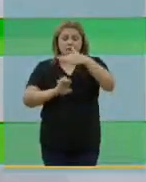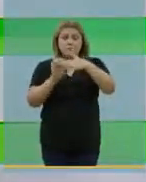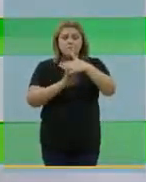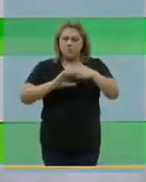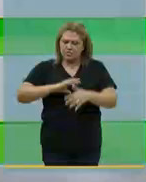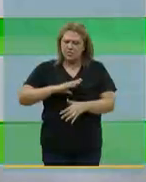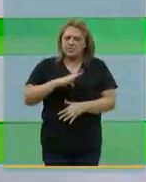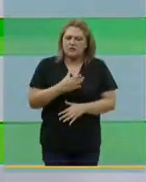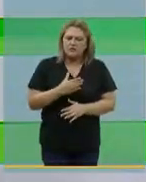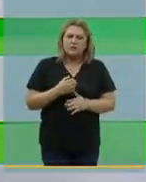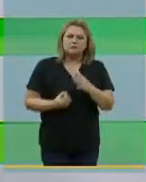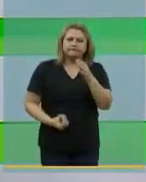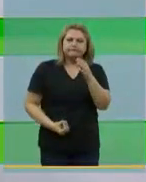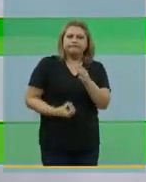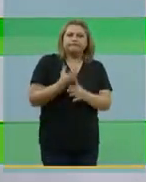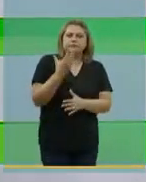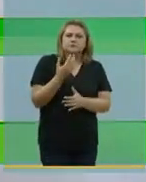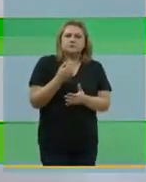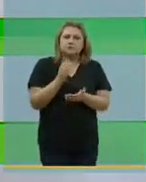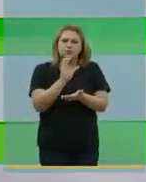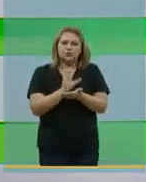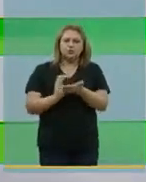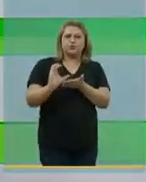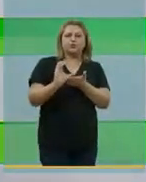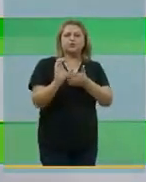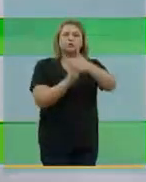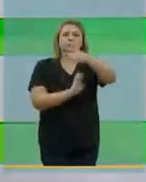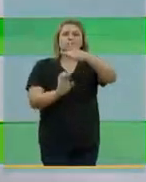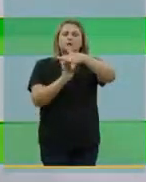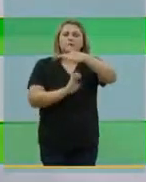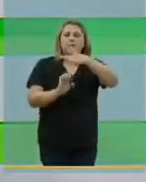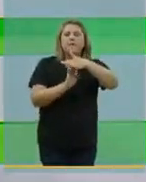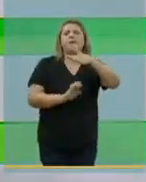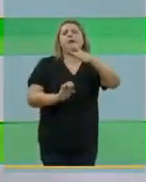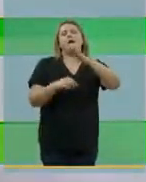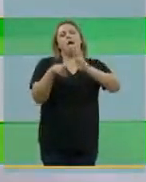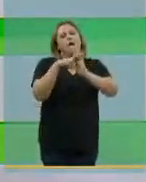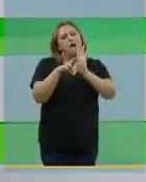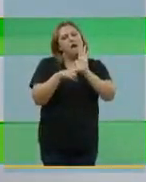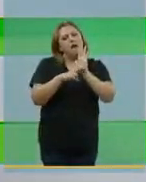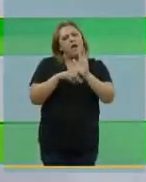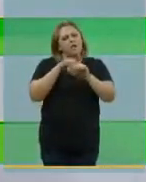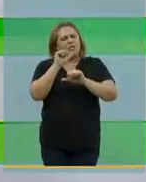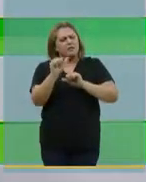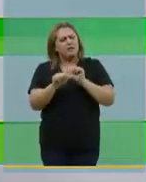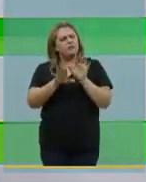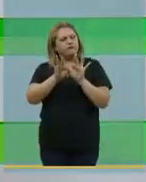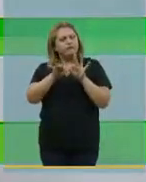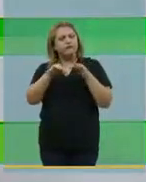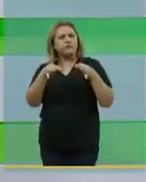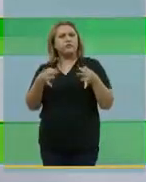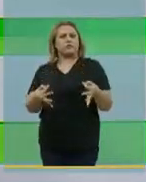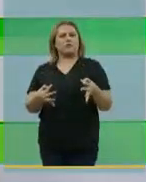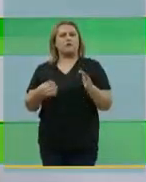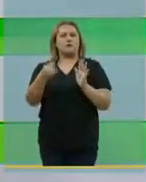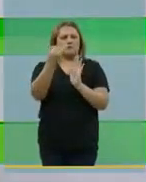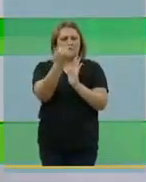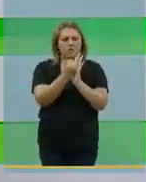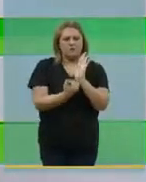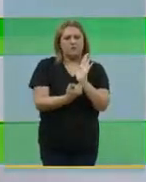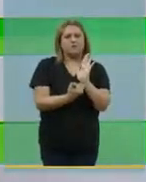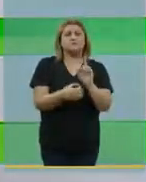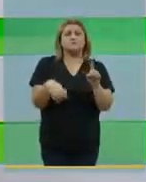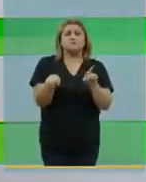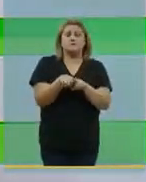investir acabando com a burocracia desburocratizando simplificando o modelo tributário progressivo tributando